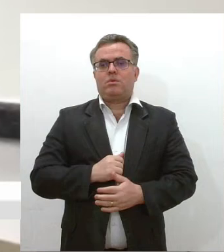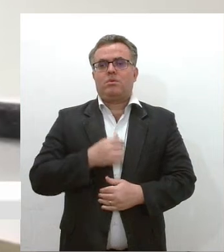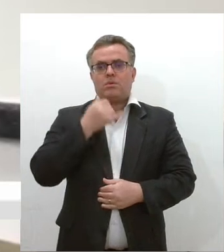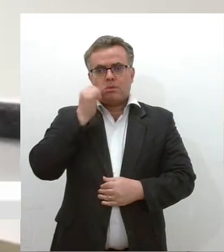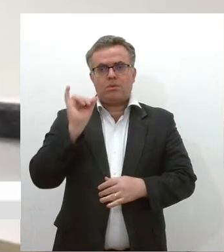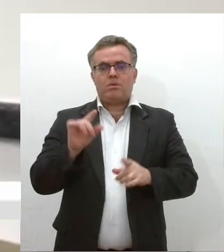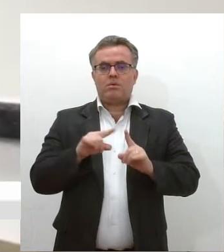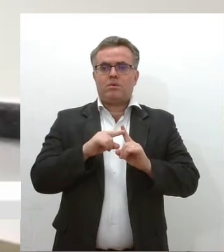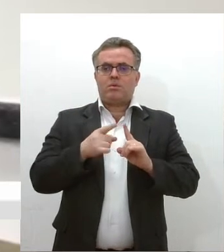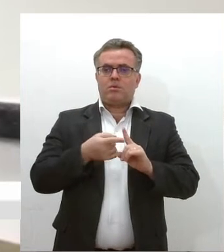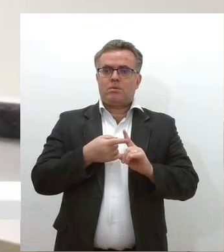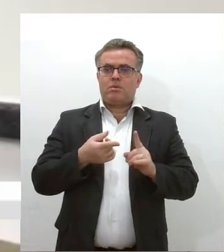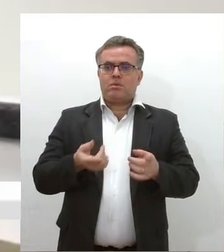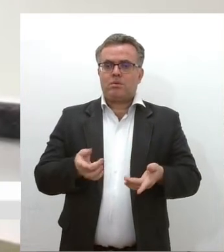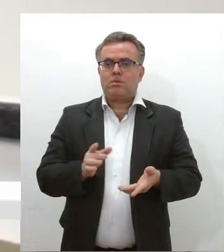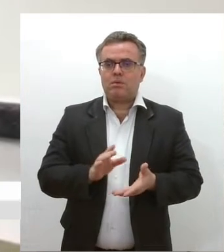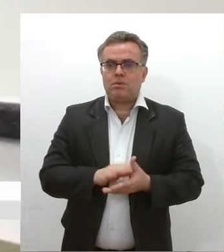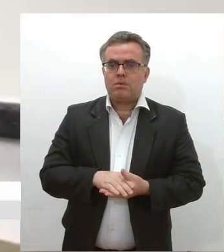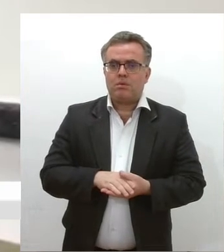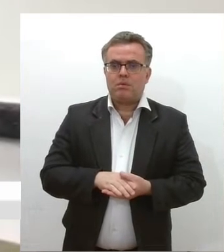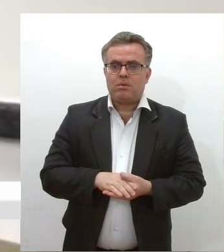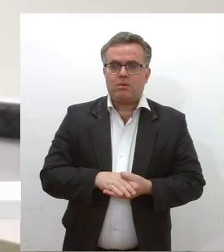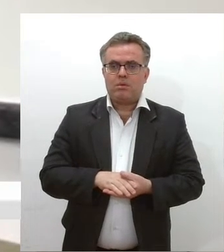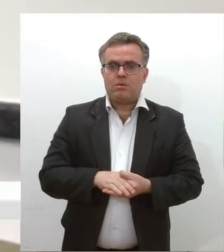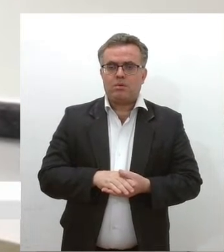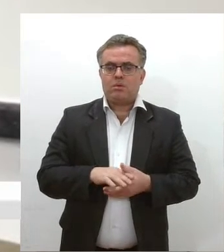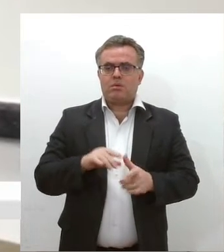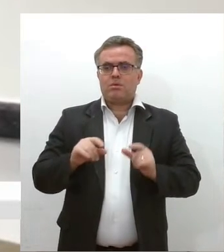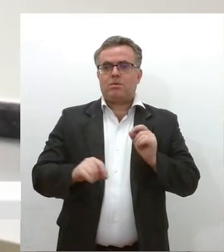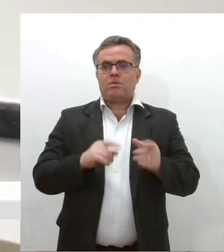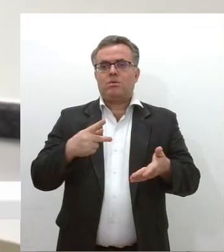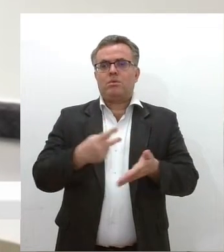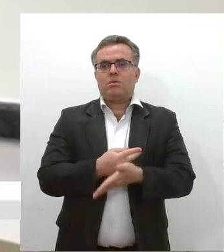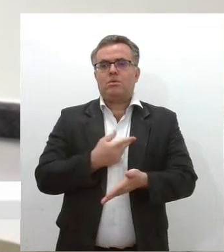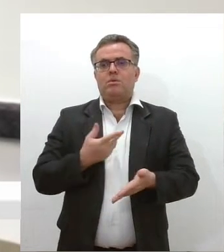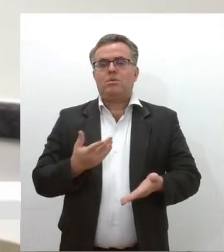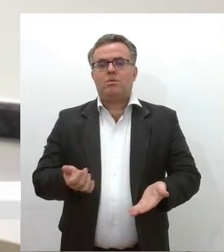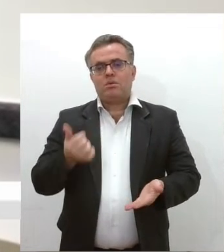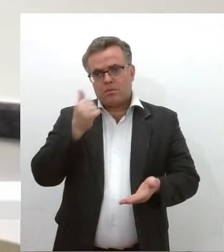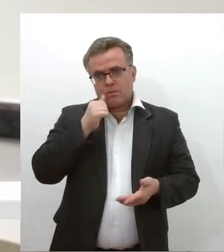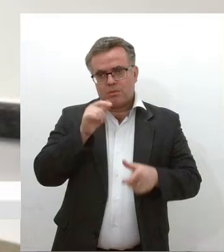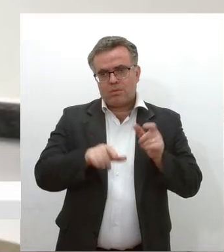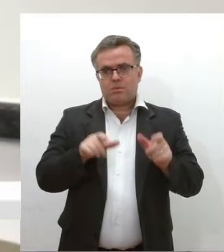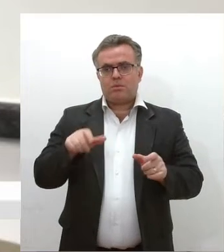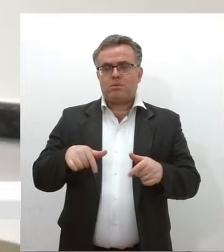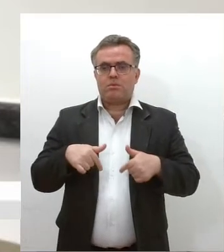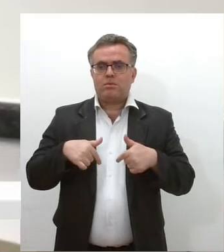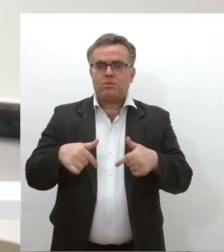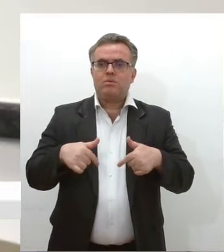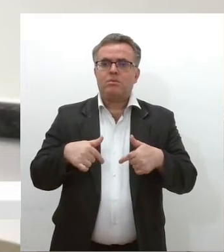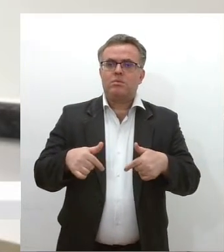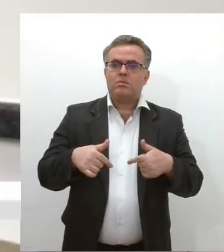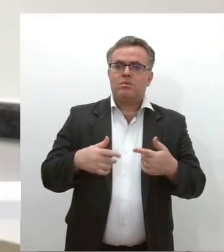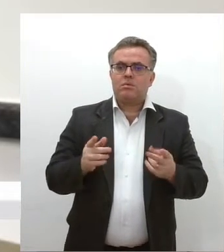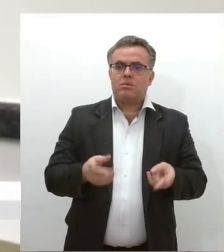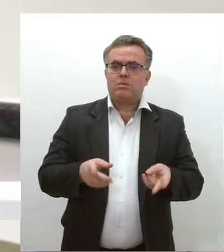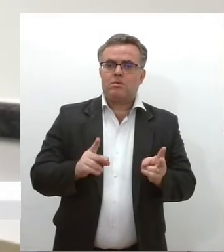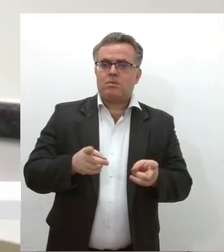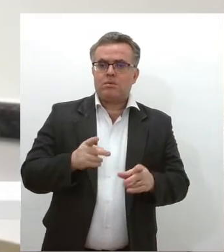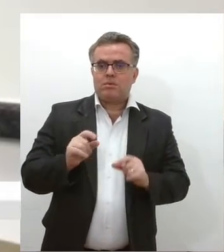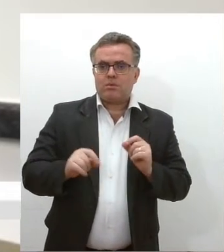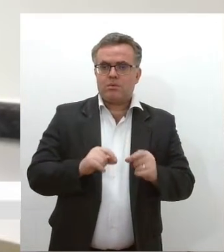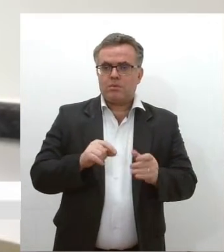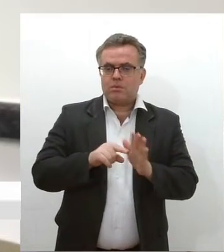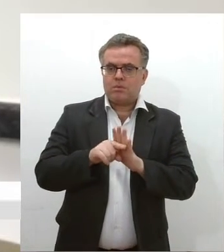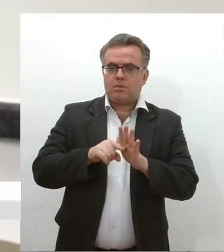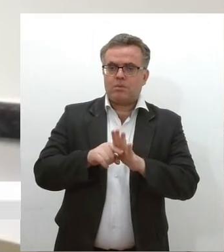período fértil, né? Sim. E simplesmente é isso. Então, mulheres que usam contraceptivos não participaram da pesquisa, não tem